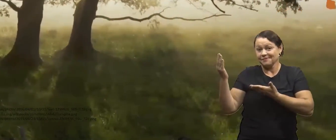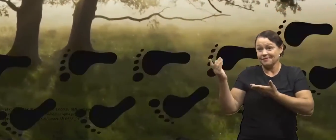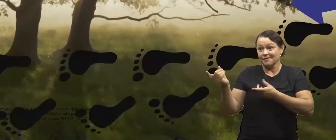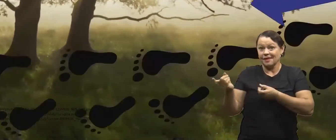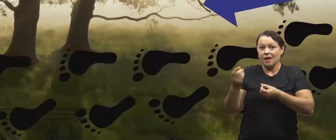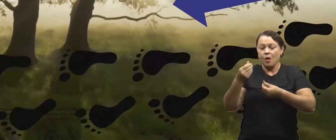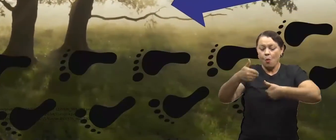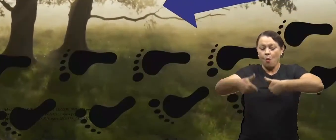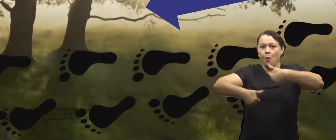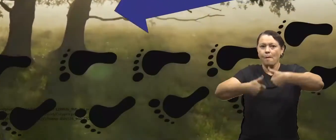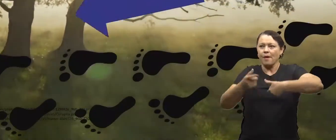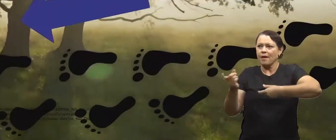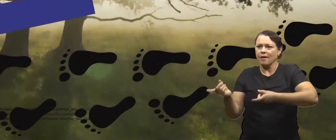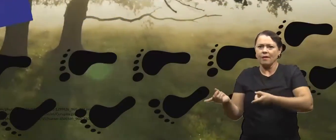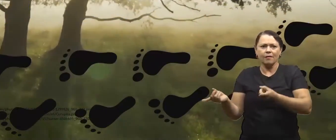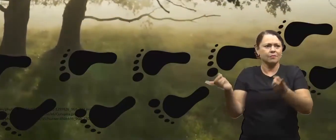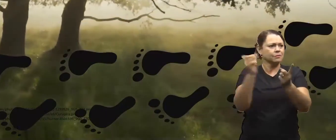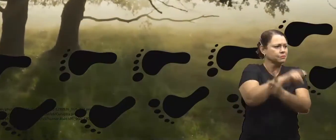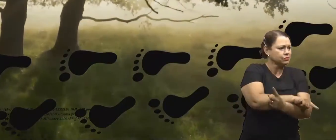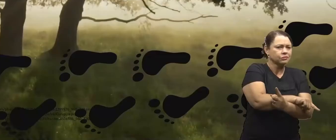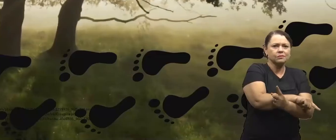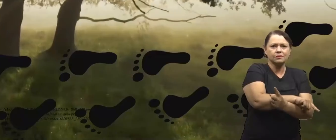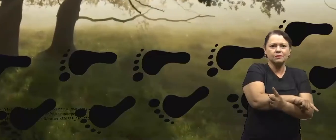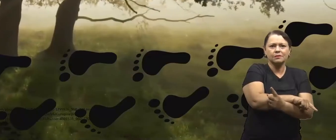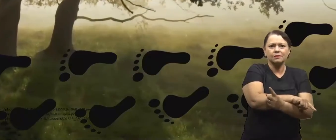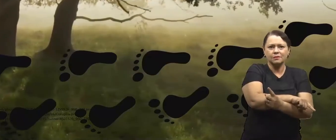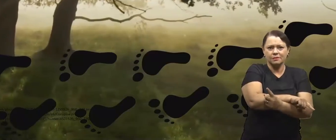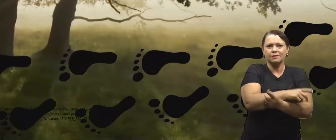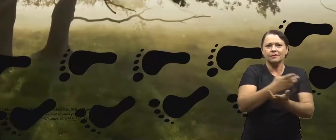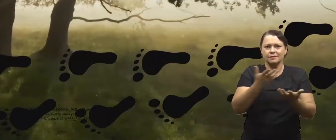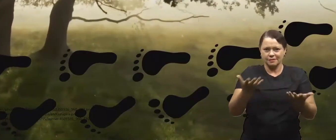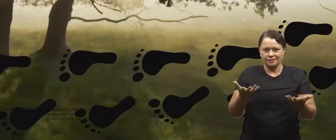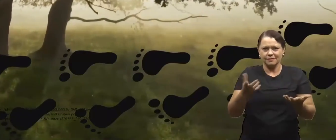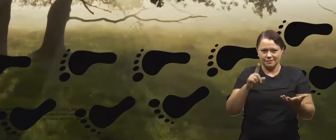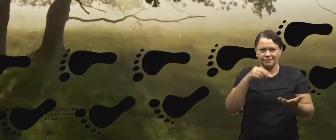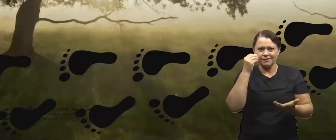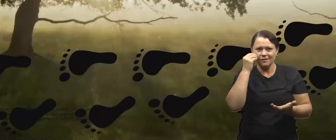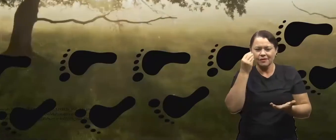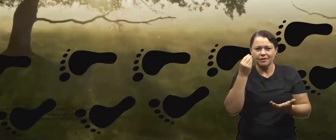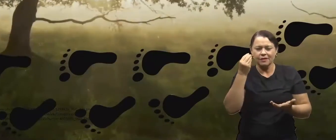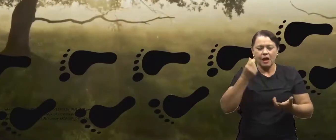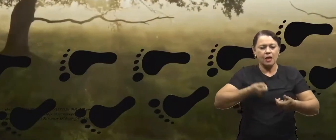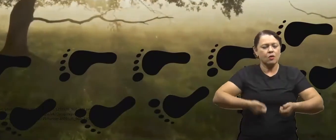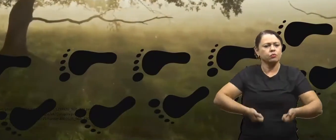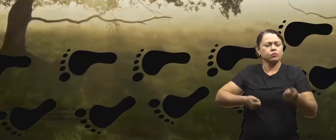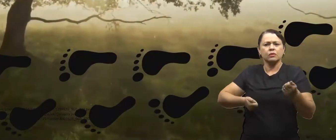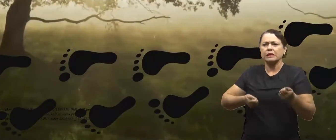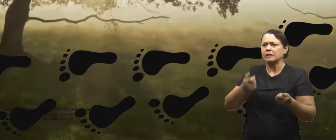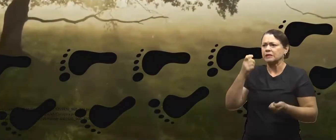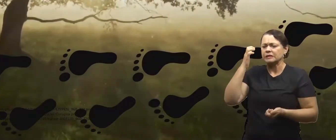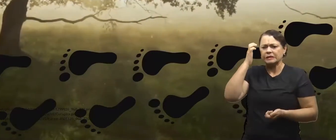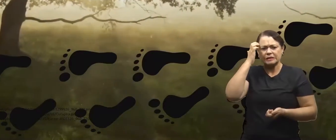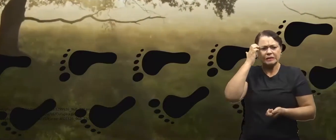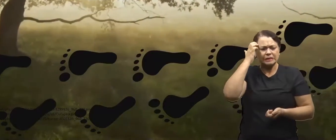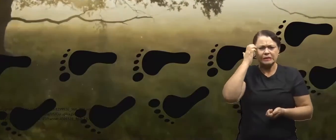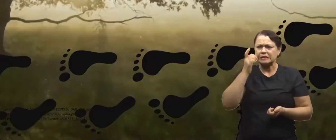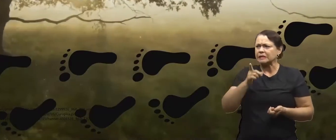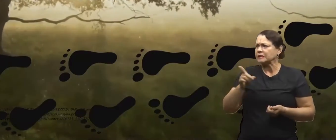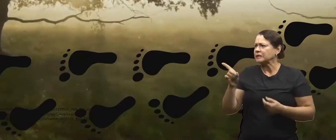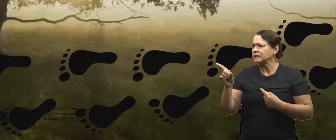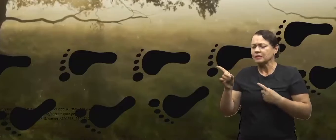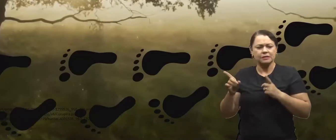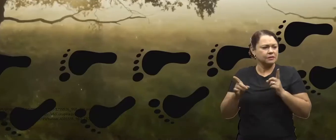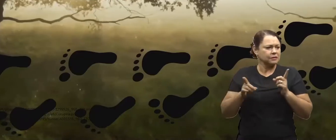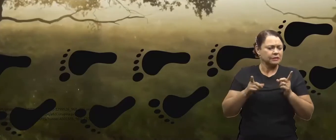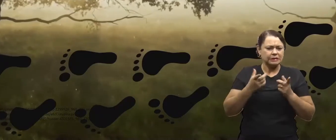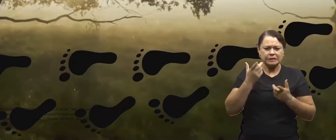E as marcas dos pés dele estão indo lá para o canto, né? O caçador chegou, achou que ele tinha ido para o